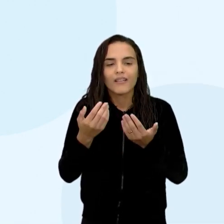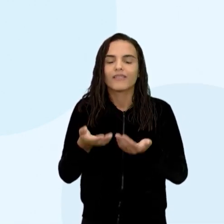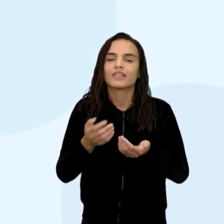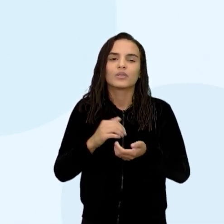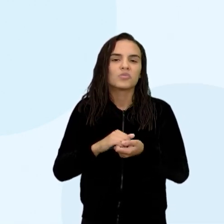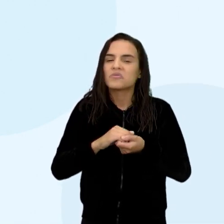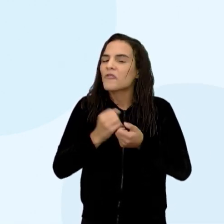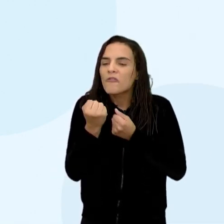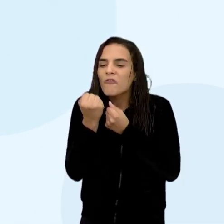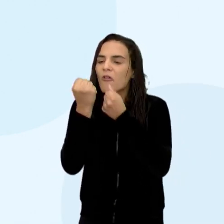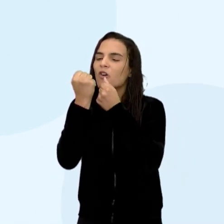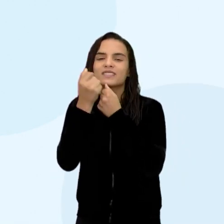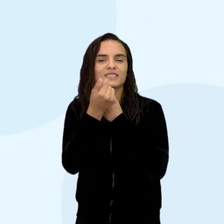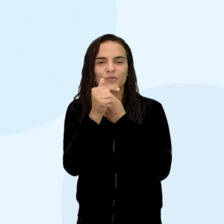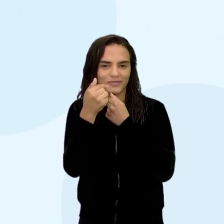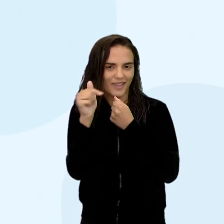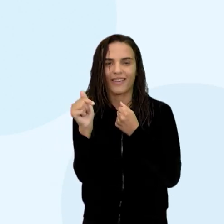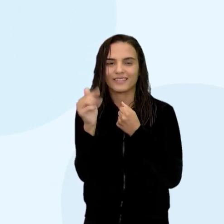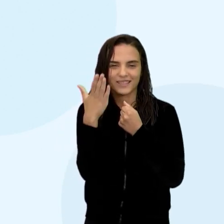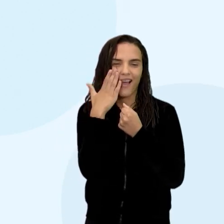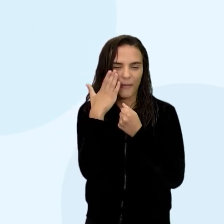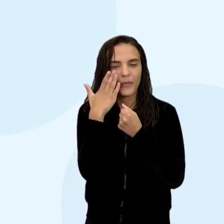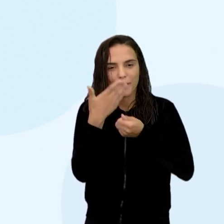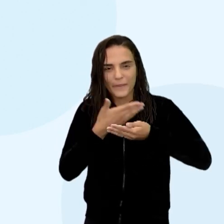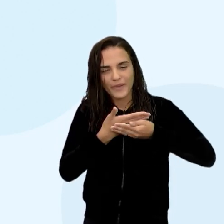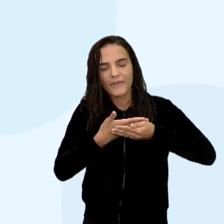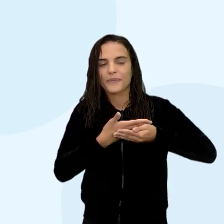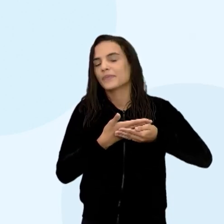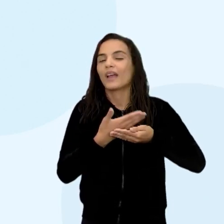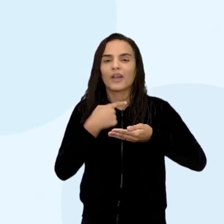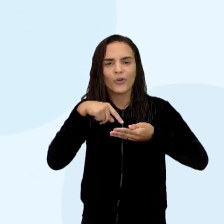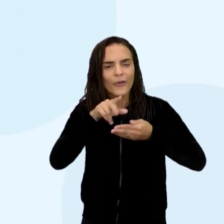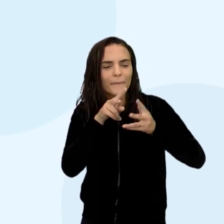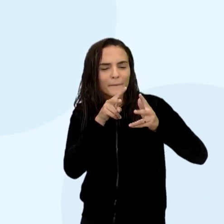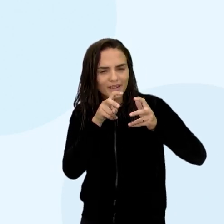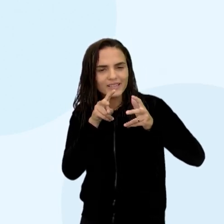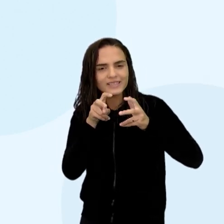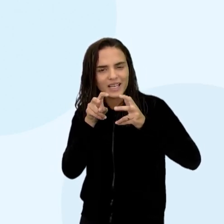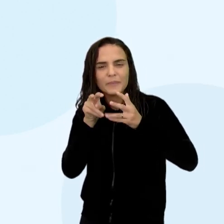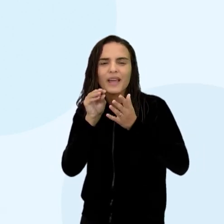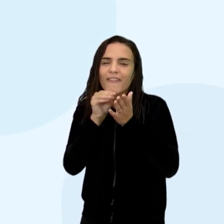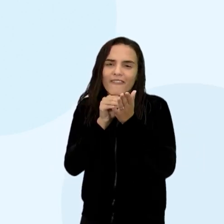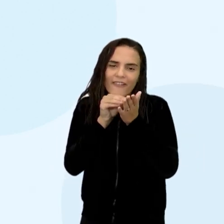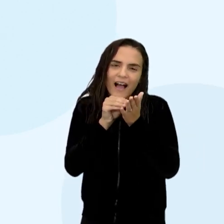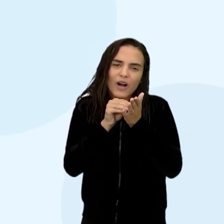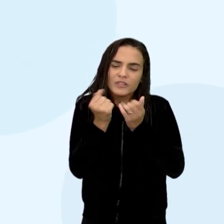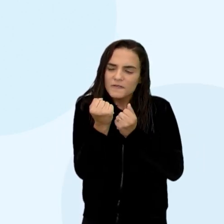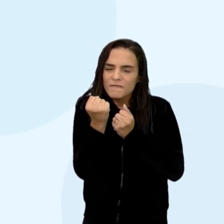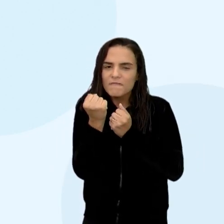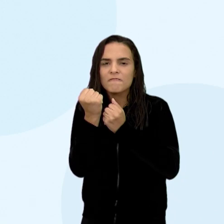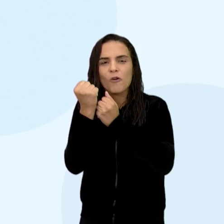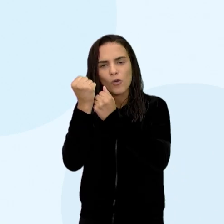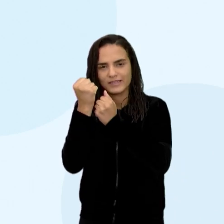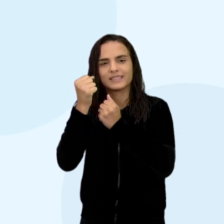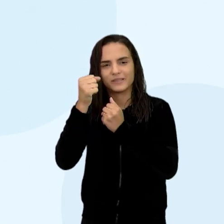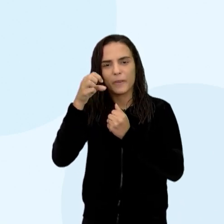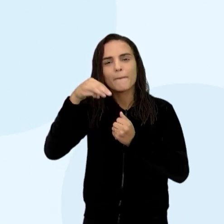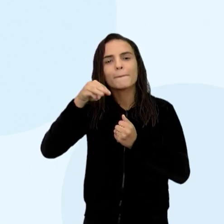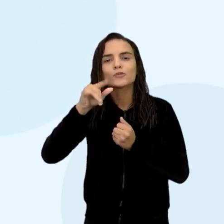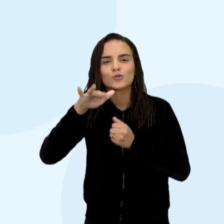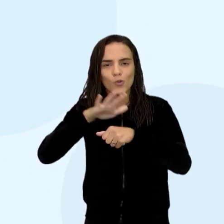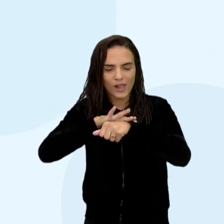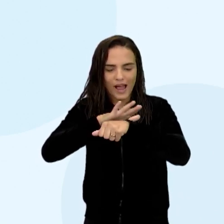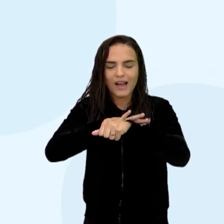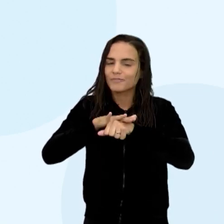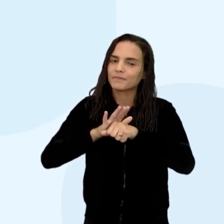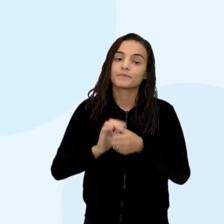ele não tem força mesmo muscular, tá? A gente percebe a perca dele muscular, então ele é bem jogadinho mesmo, ele não consegue,